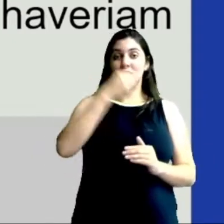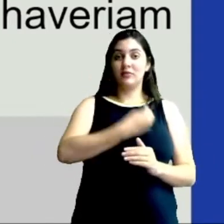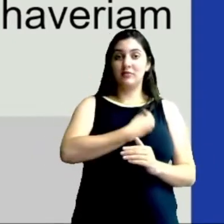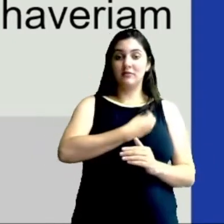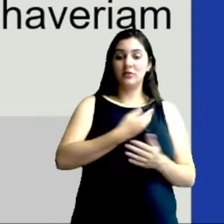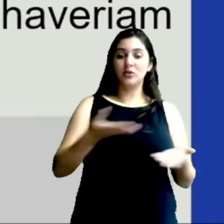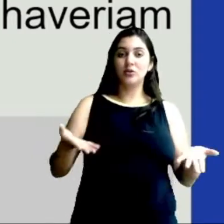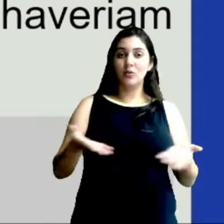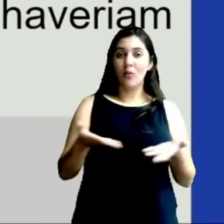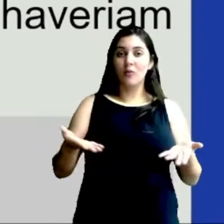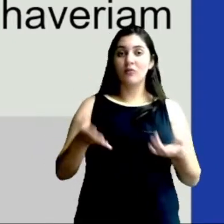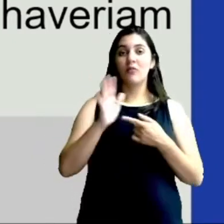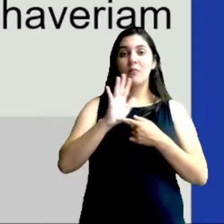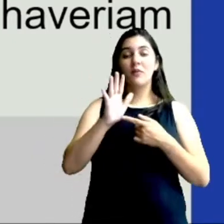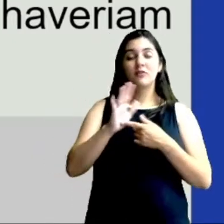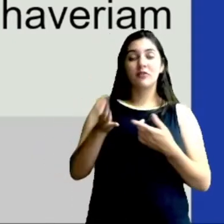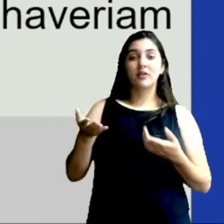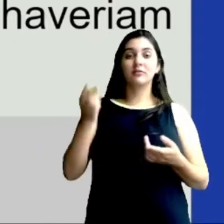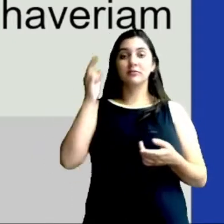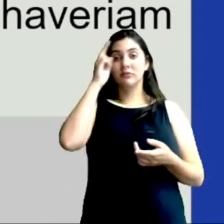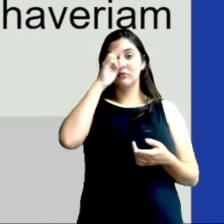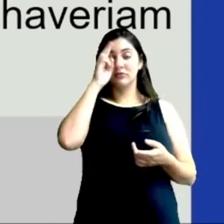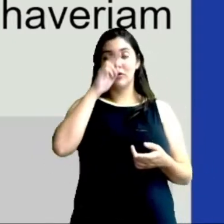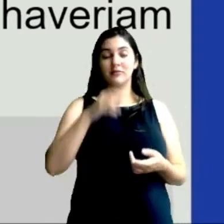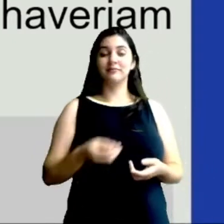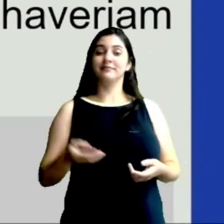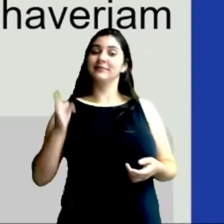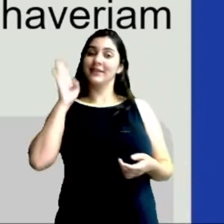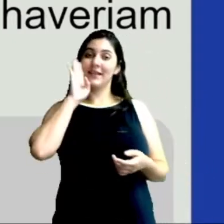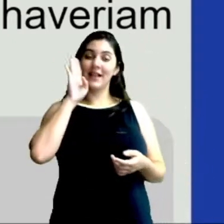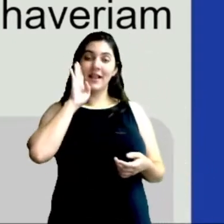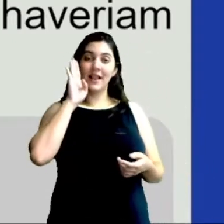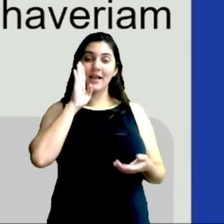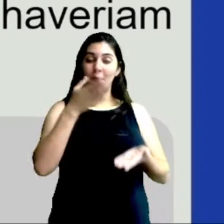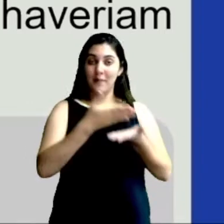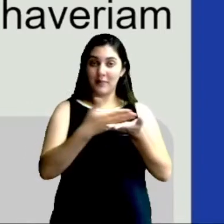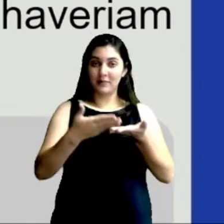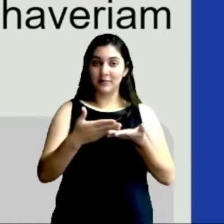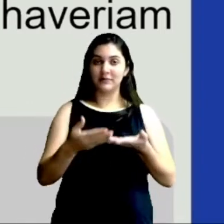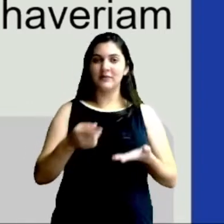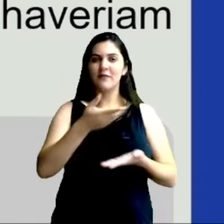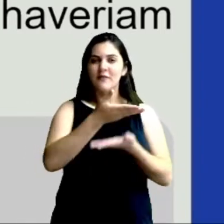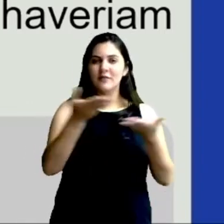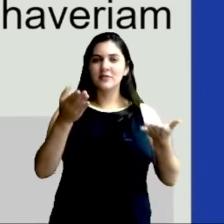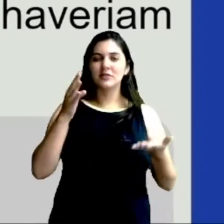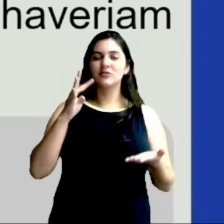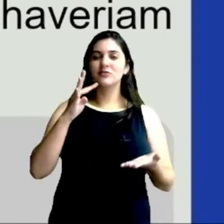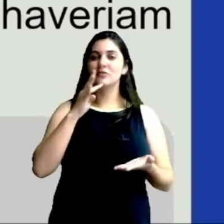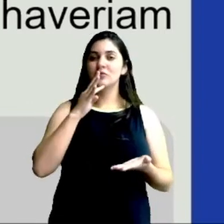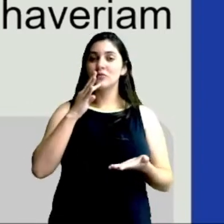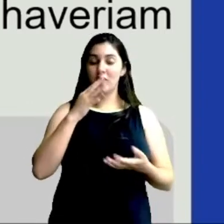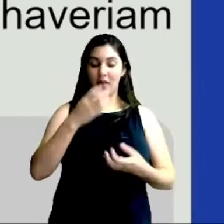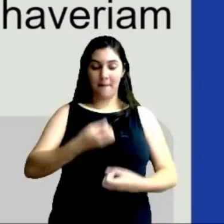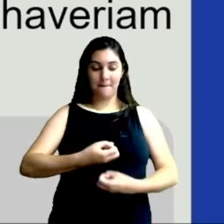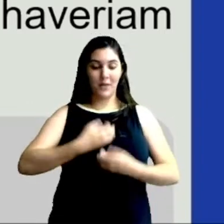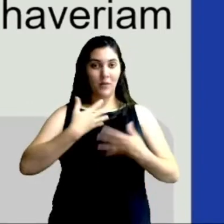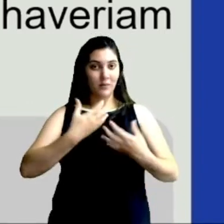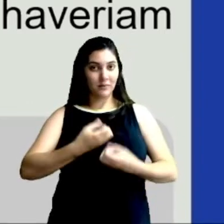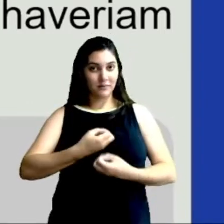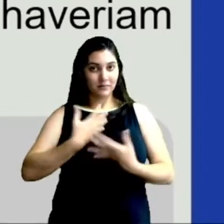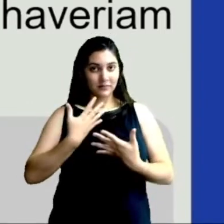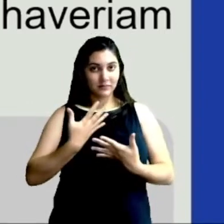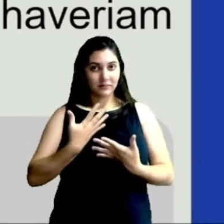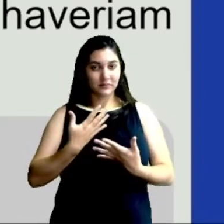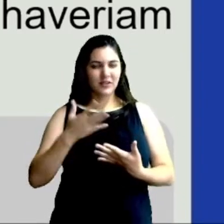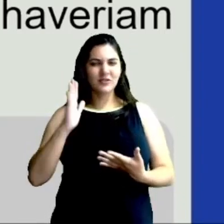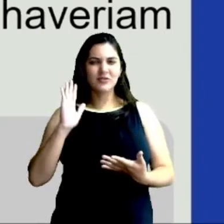de vida e hoje eu trouxe uma história bem bacana para gente conversar vocês conhecem a poesia